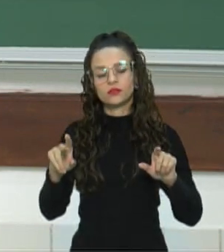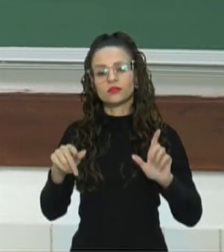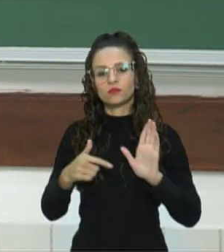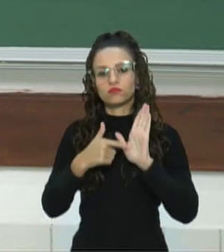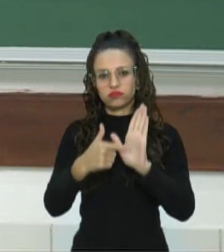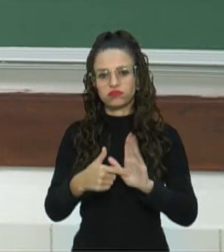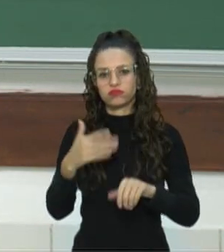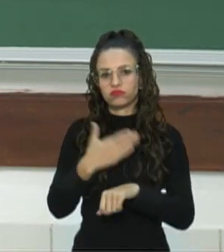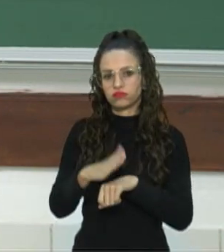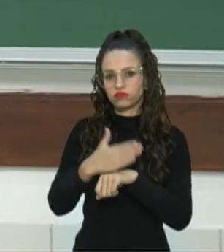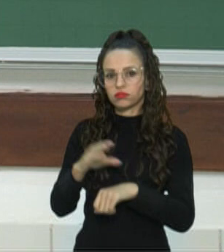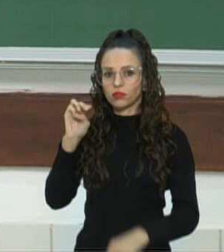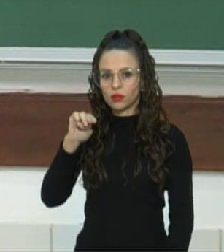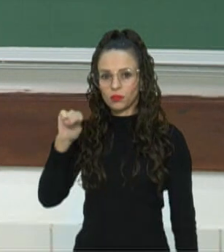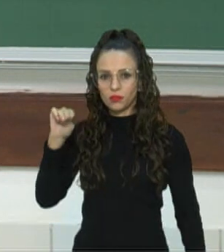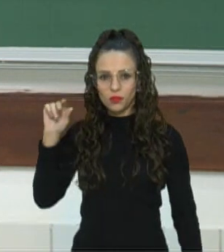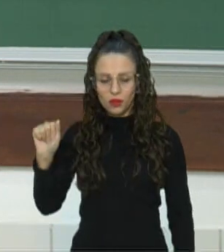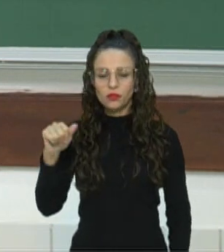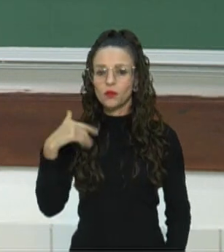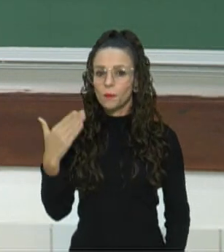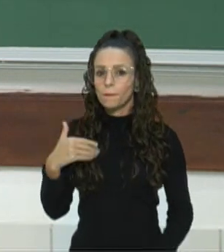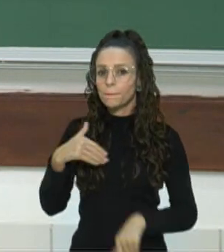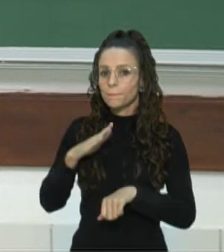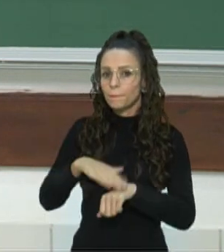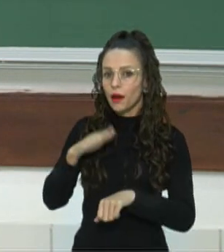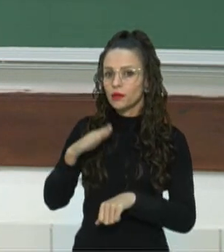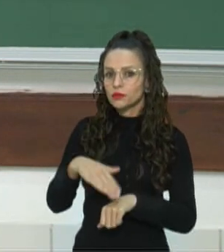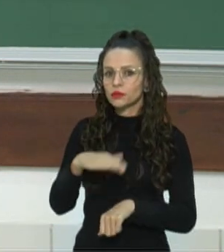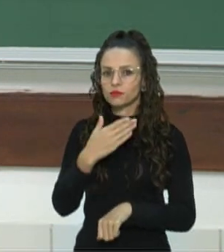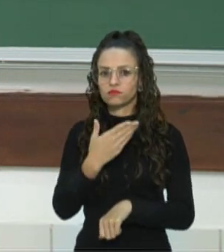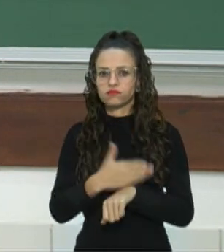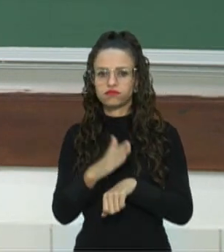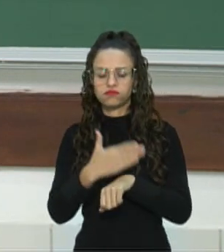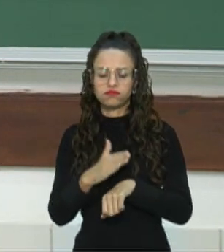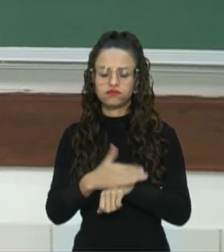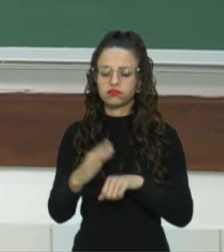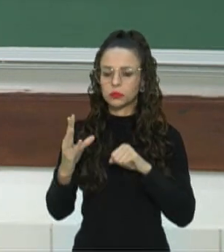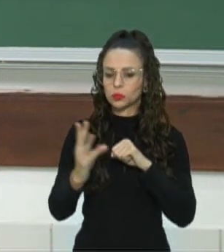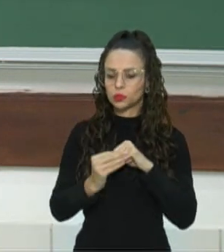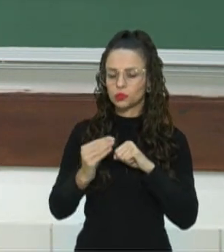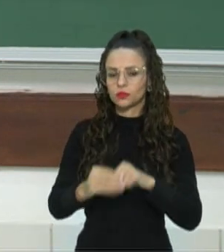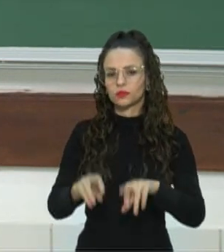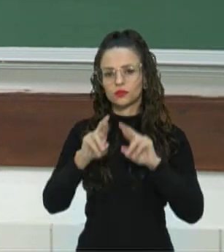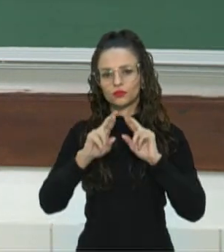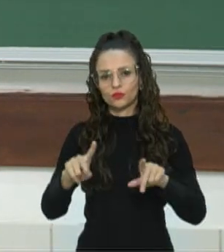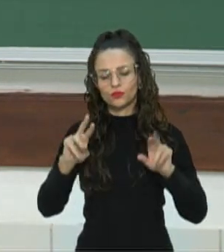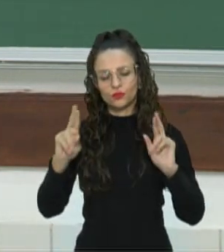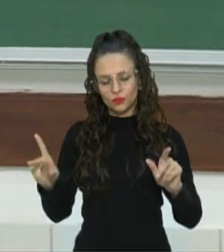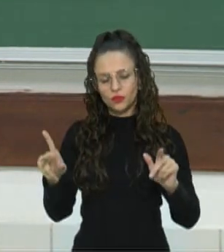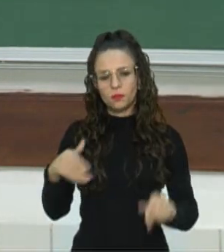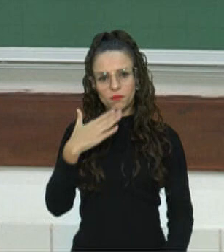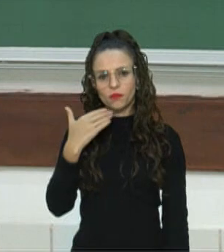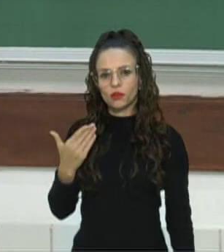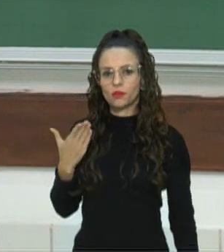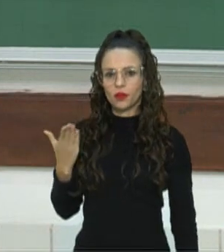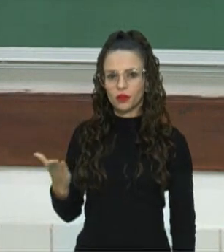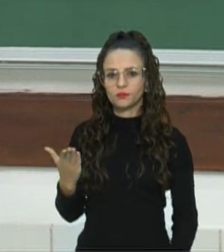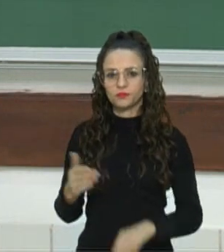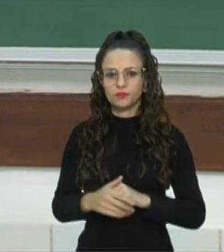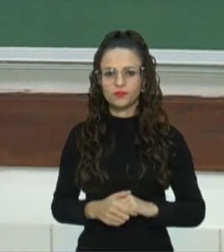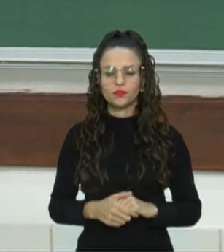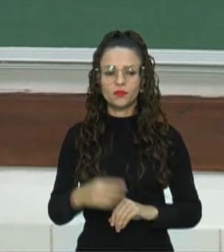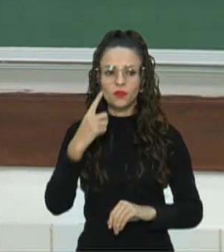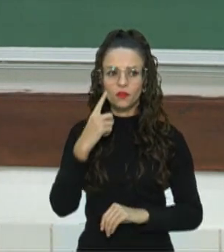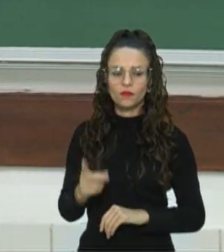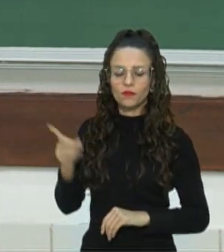disputar o MMA. Né? Então, quanto mais técnicas, mais conhecimentos de diferentes modalidades o praticante tem, né, melhor para ele. Então, como vocês podem